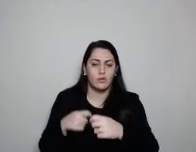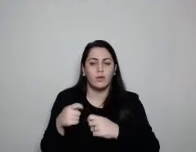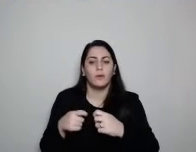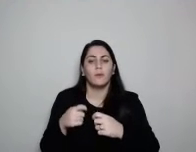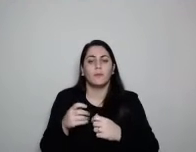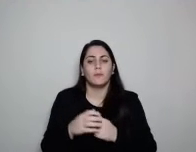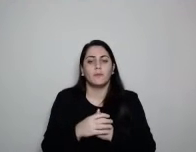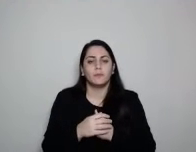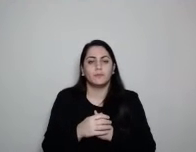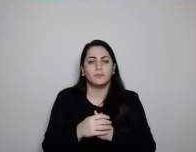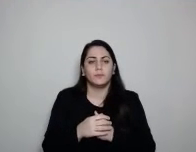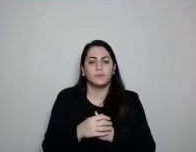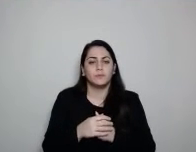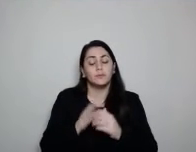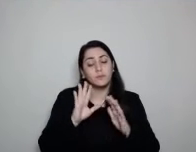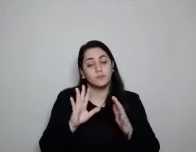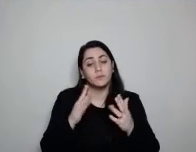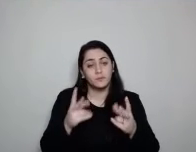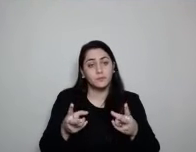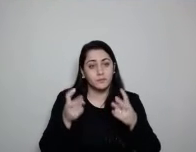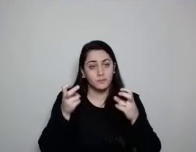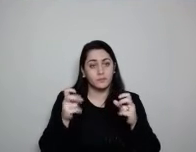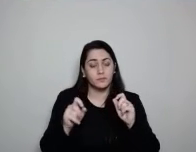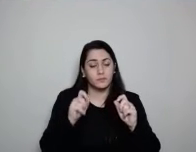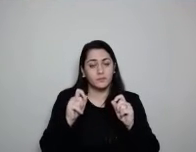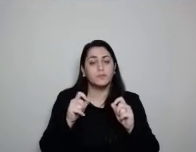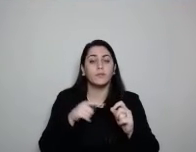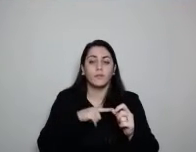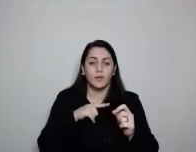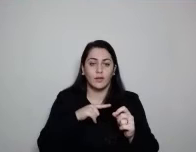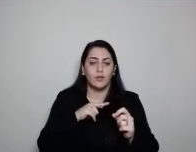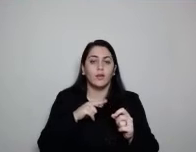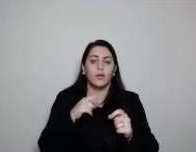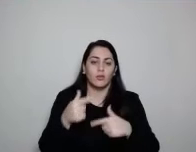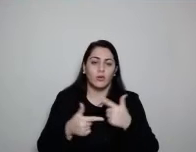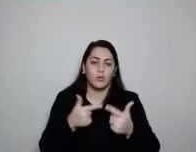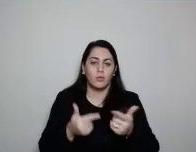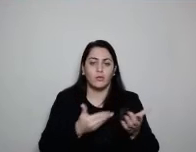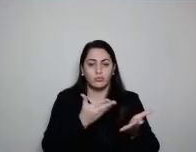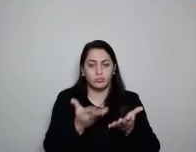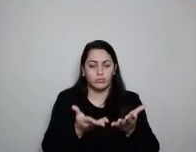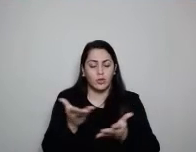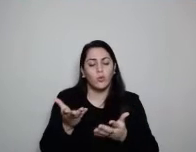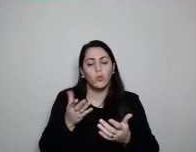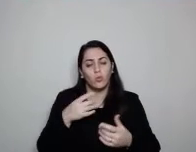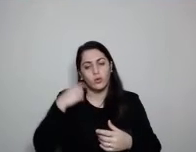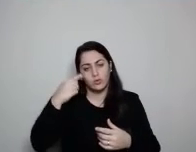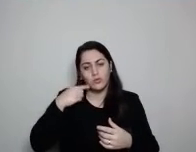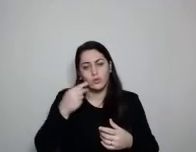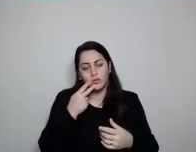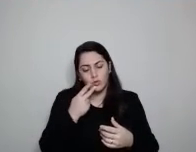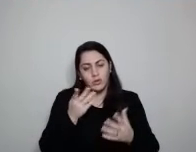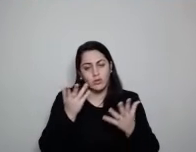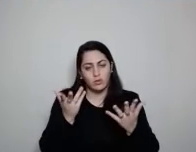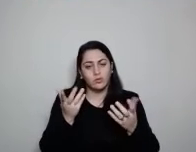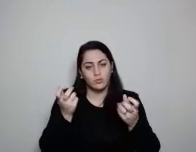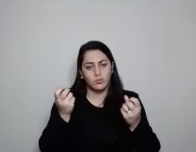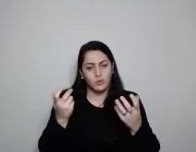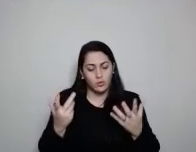na verdade, o que se percebe é que havia uma prestação de serviço, como o advogado, inclusive, já afirmou da